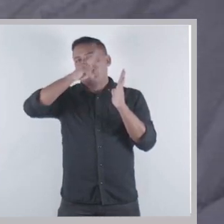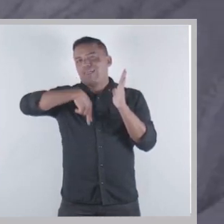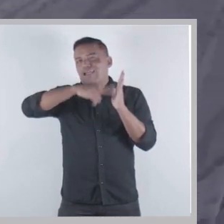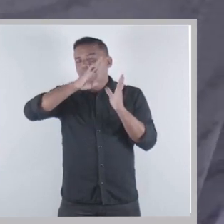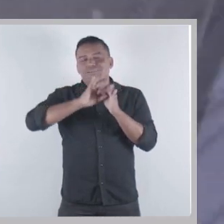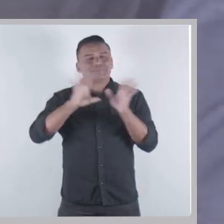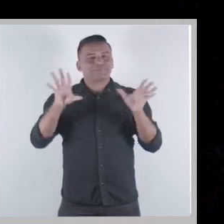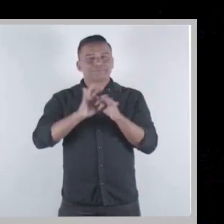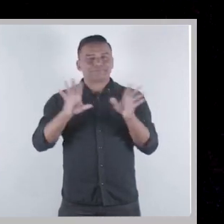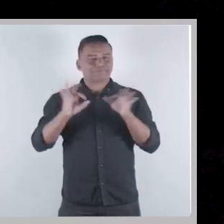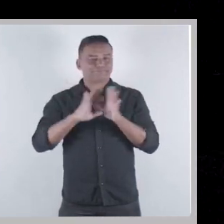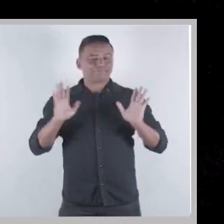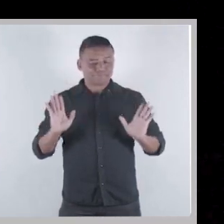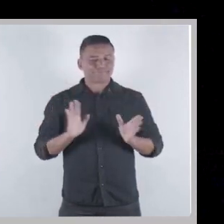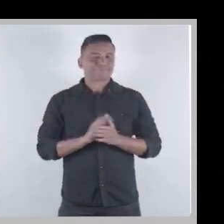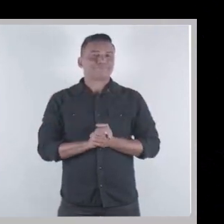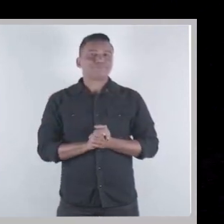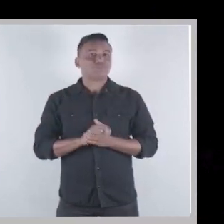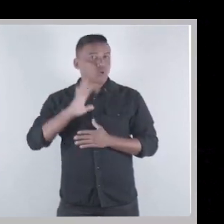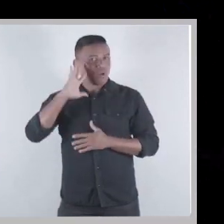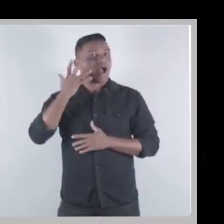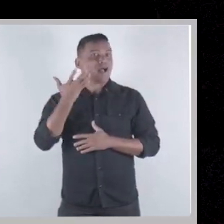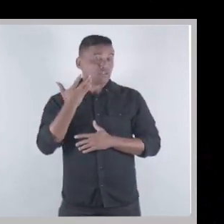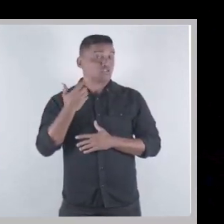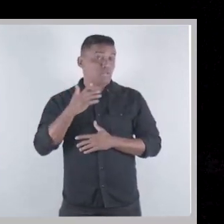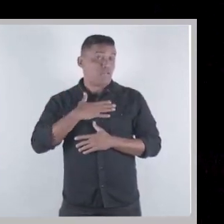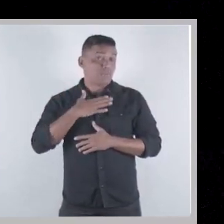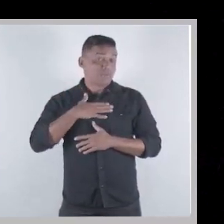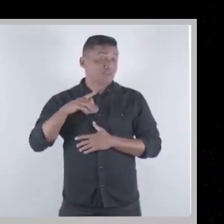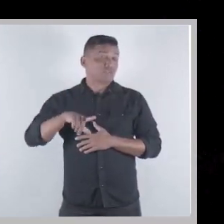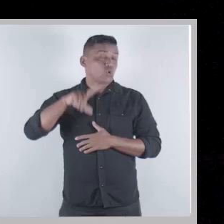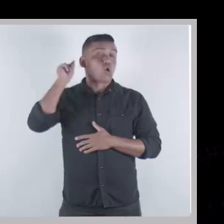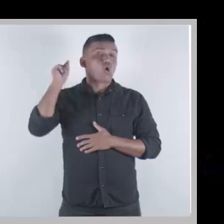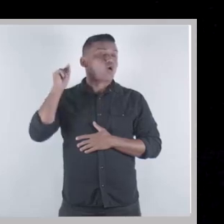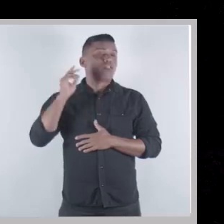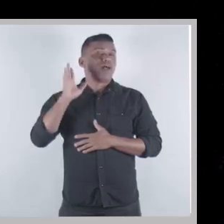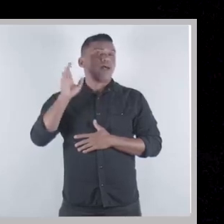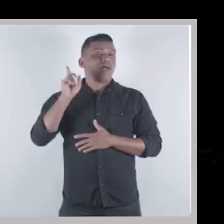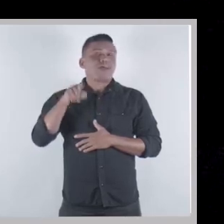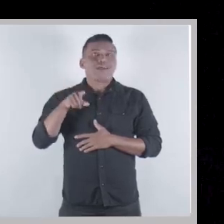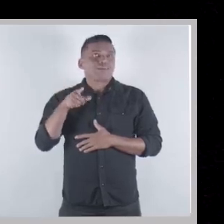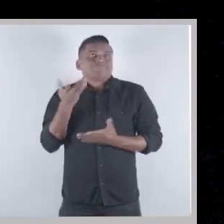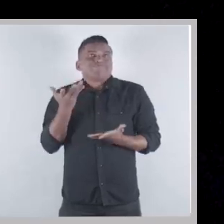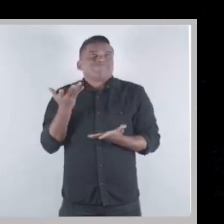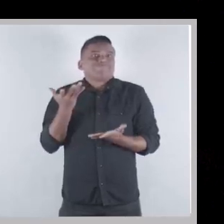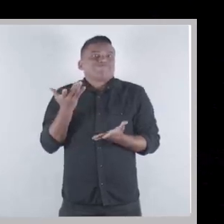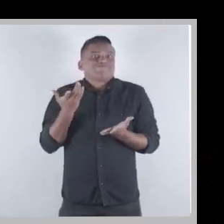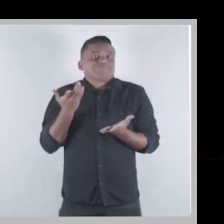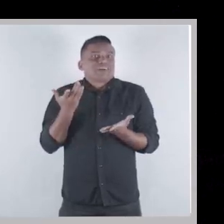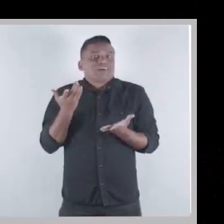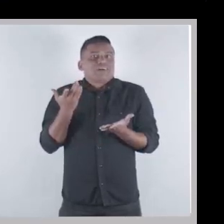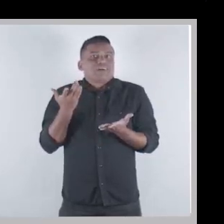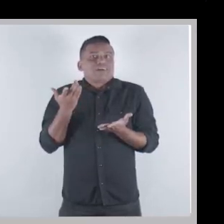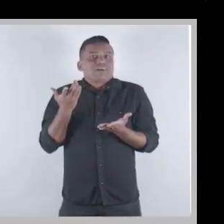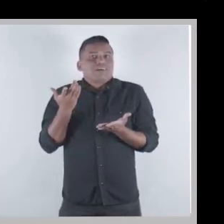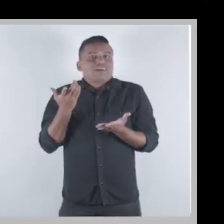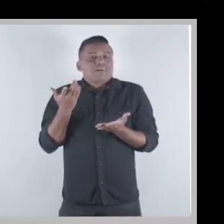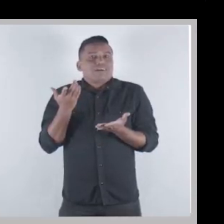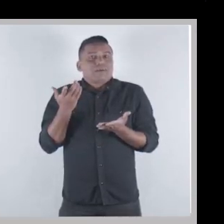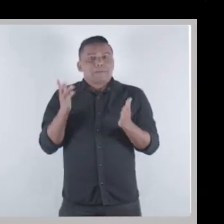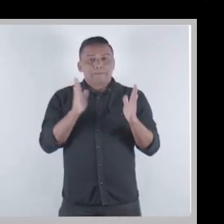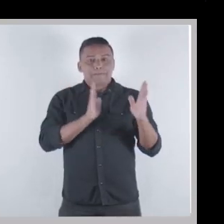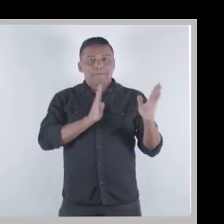E eu acho que essa escolha tem relação com não só com o período que